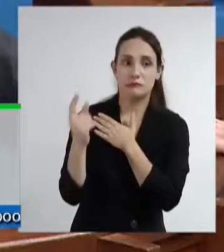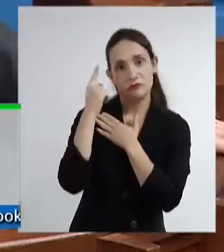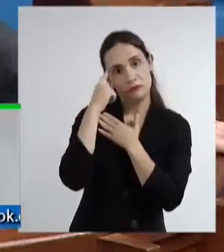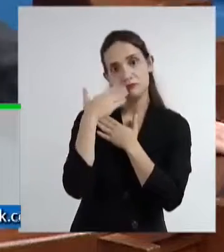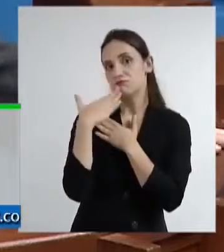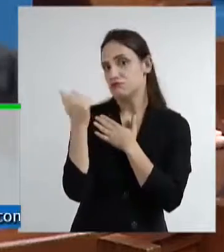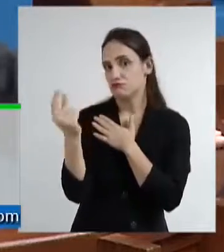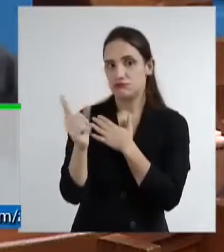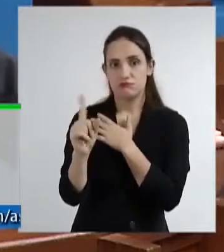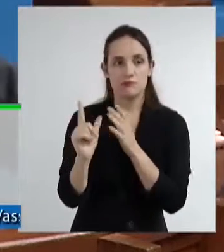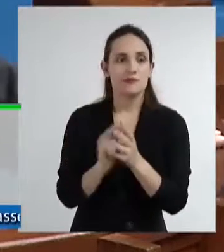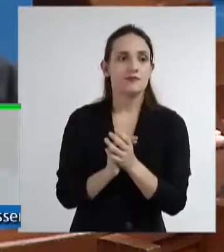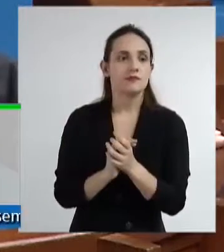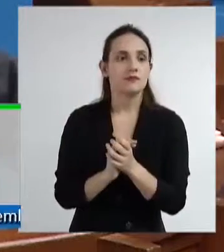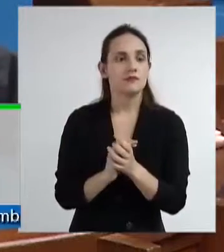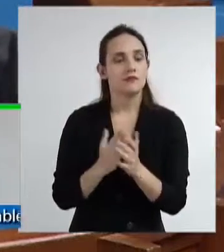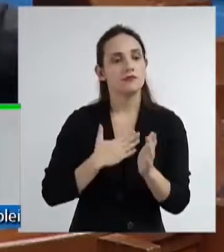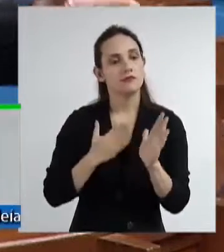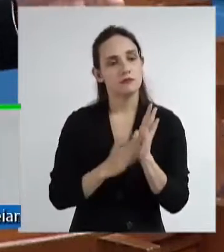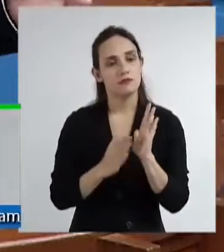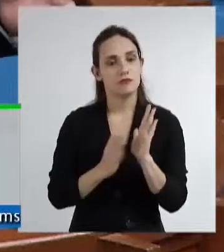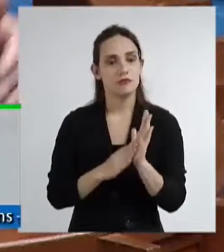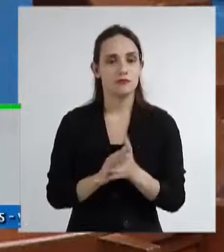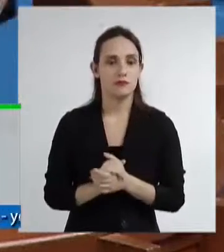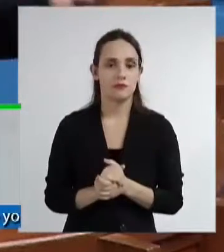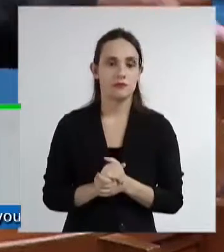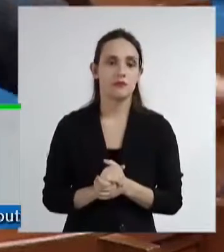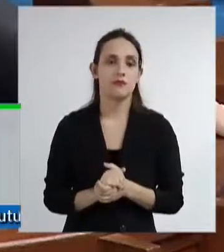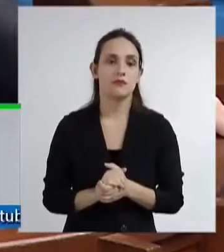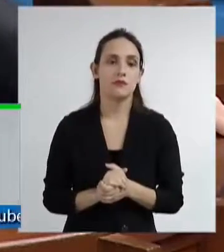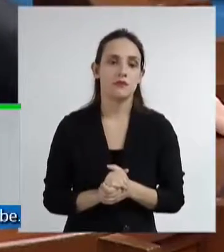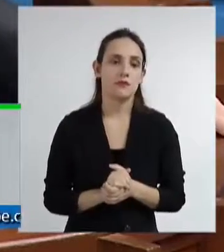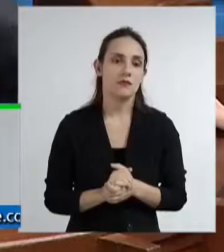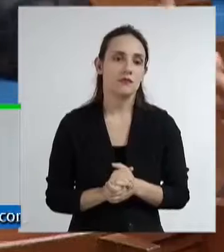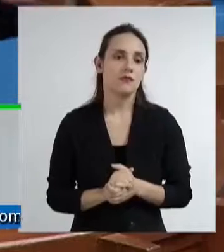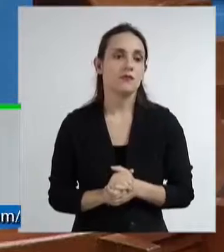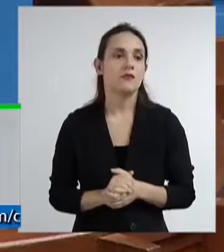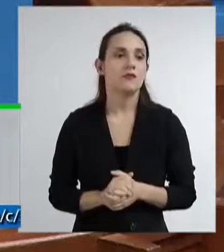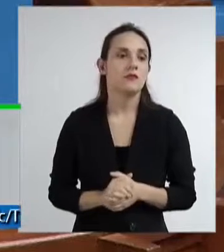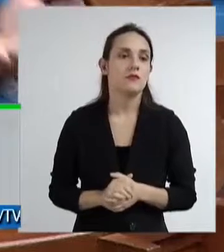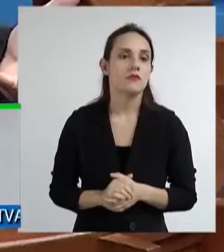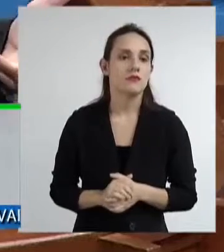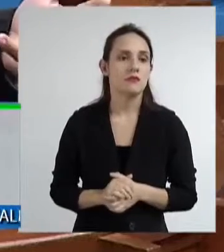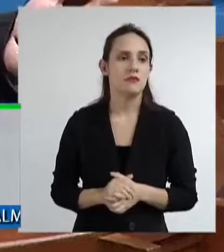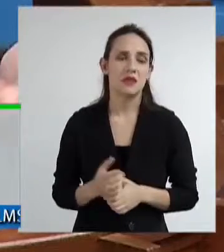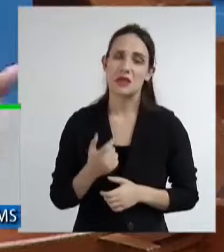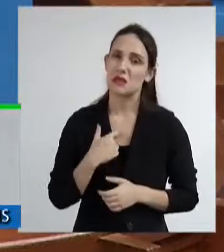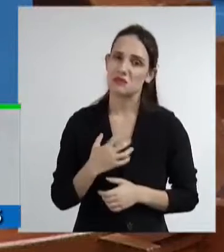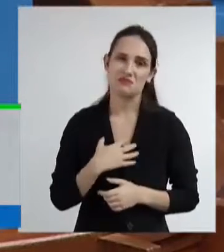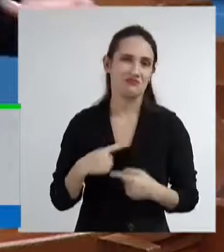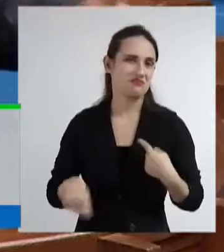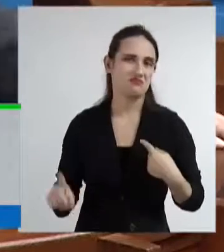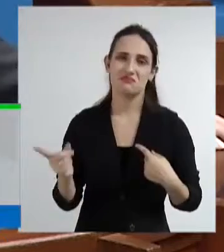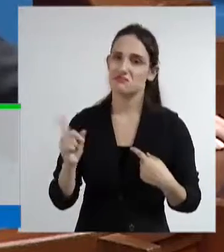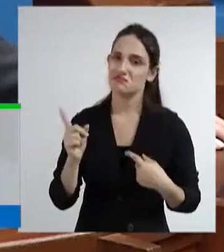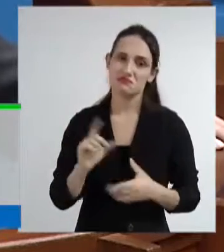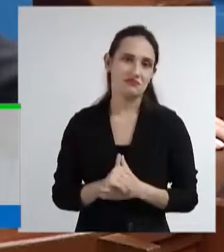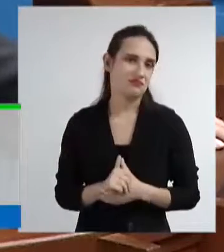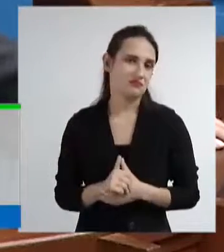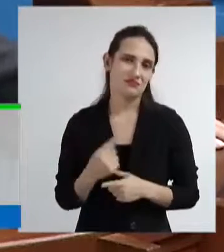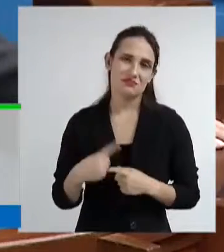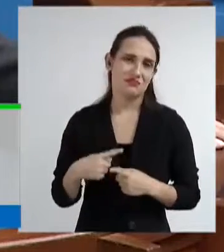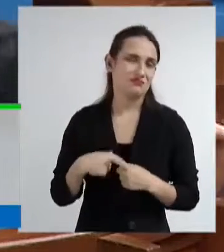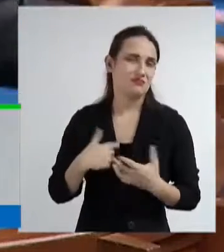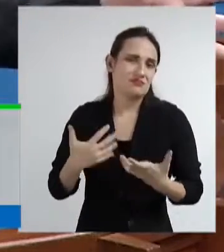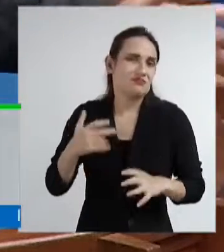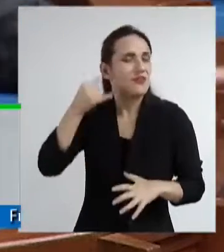nossa proposição, né, de que desta forma eu seria pessoalmente contra, até para evitar